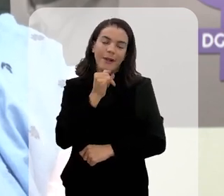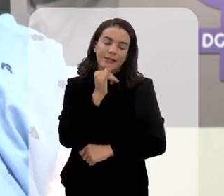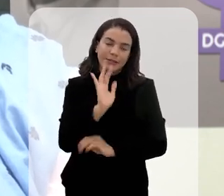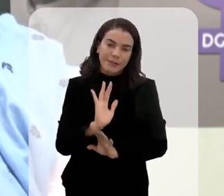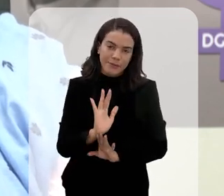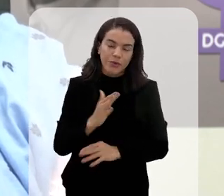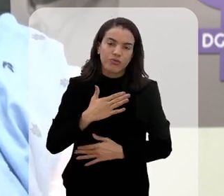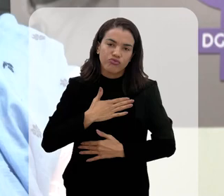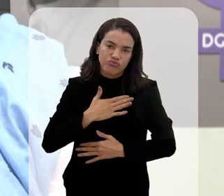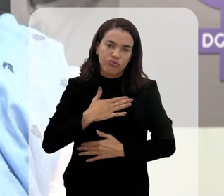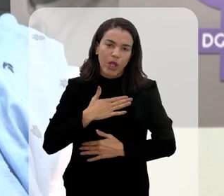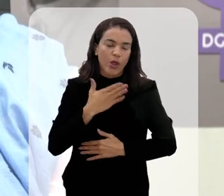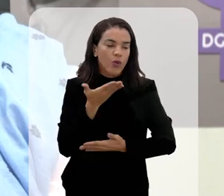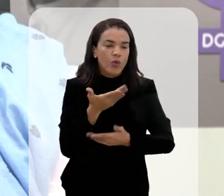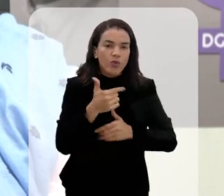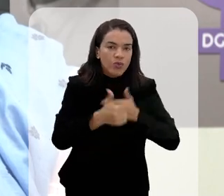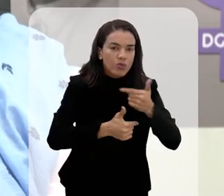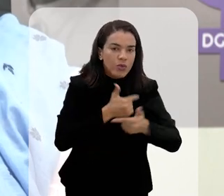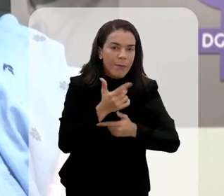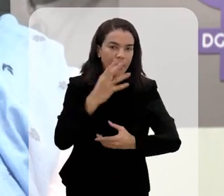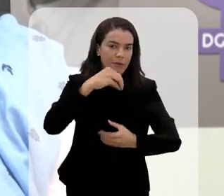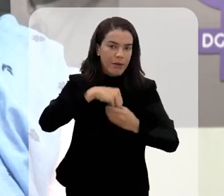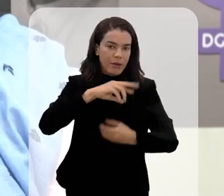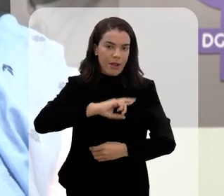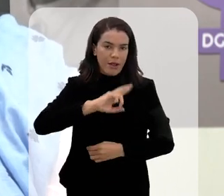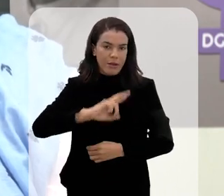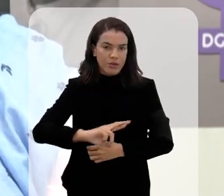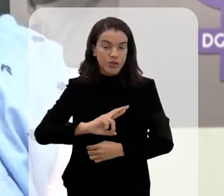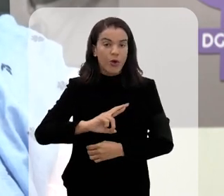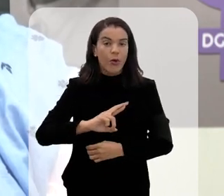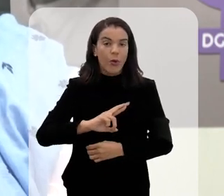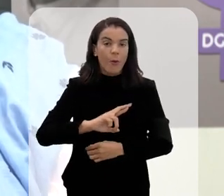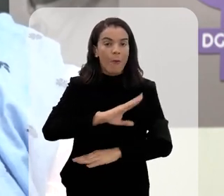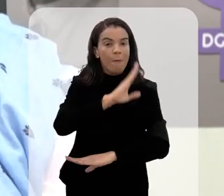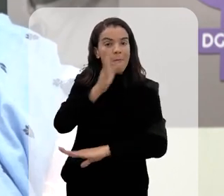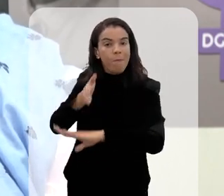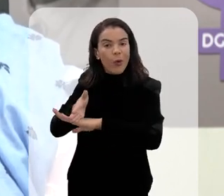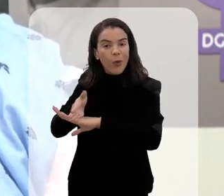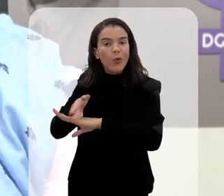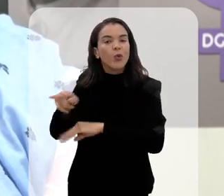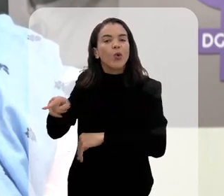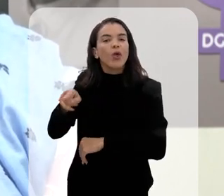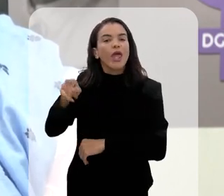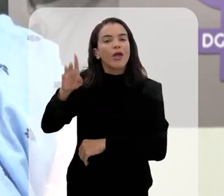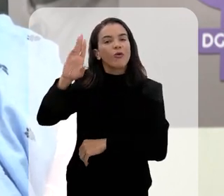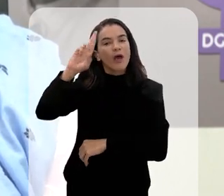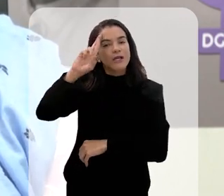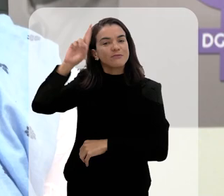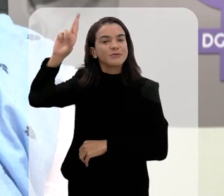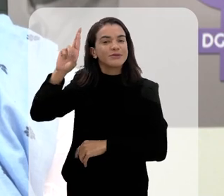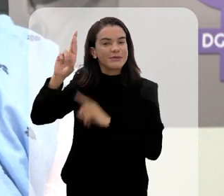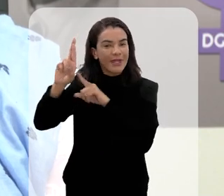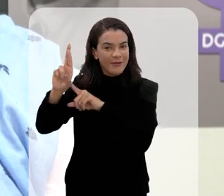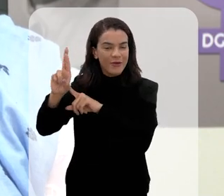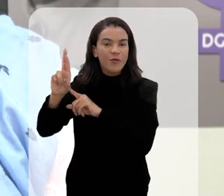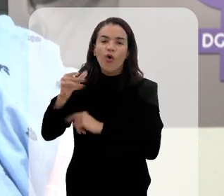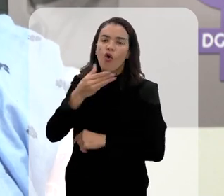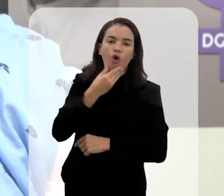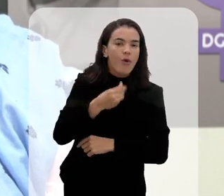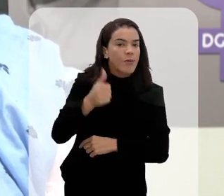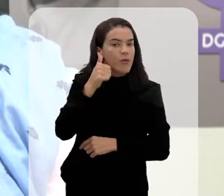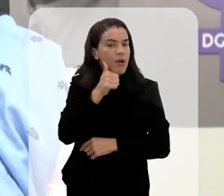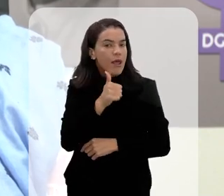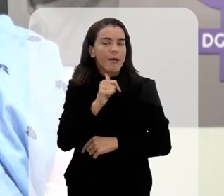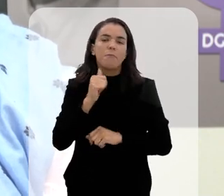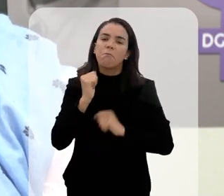eu tenho um serviço dentro da instituição até maior que o do Baladeva, né? Então, não importa